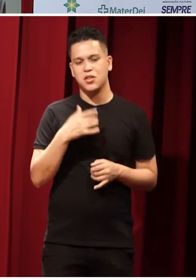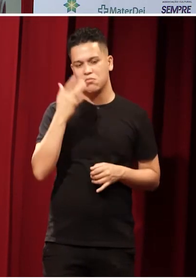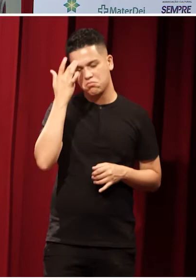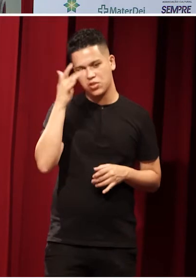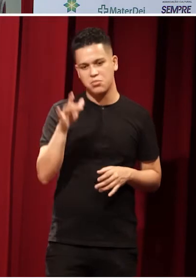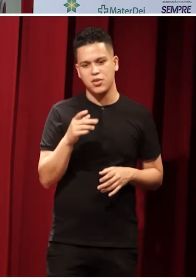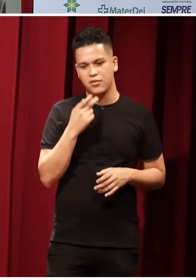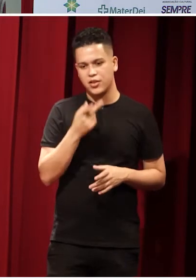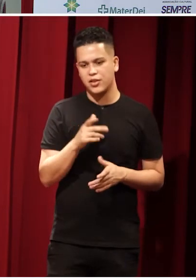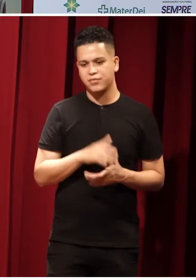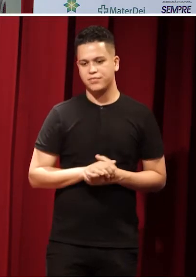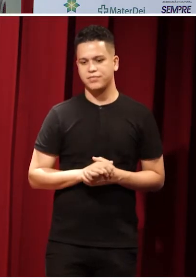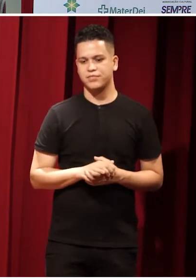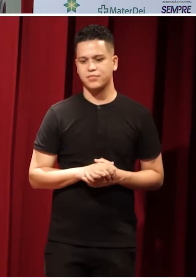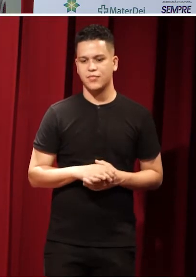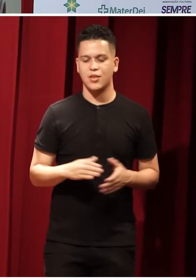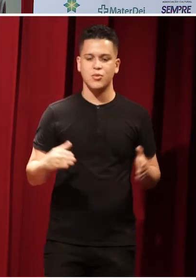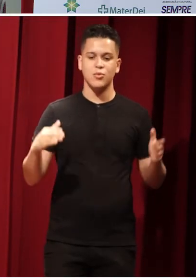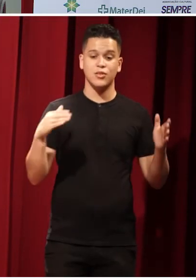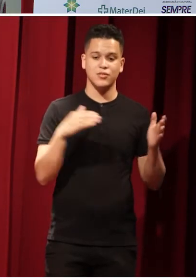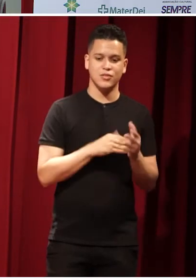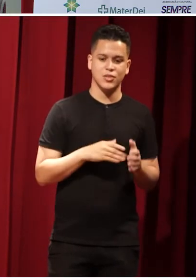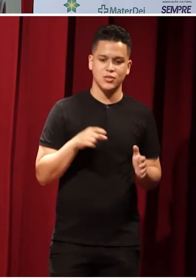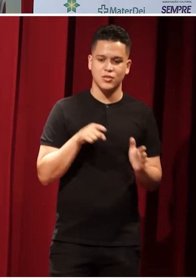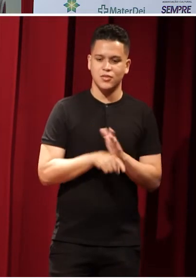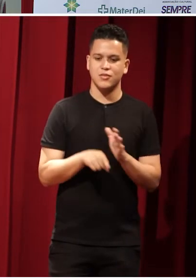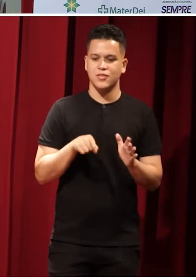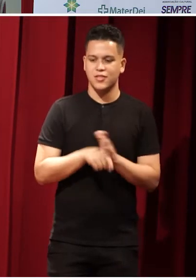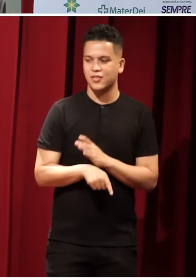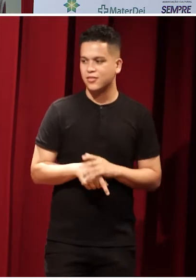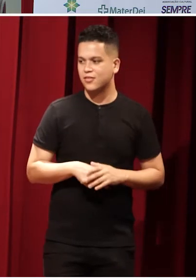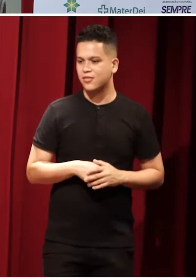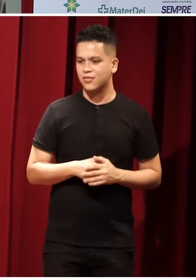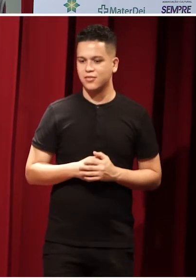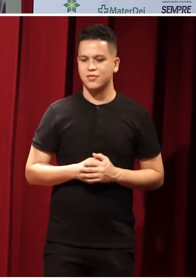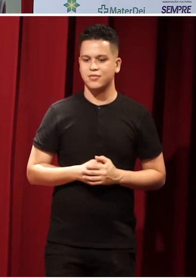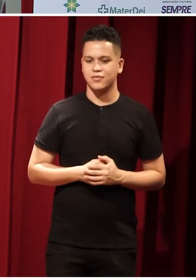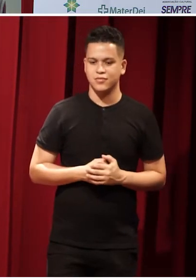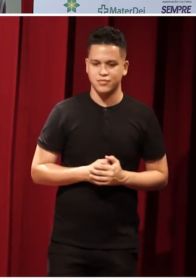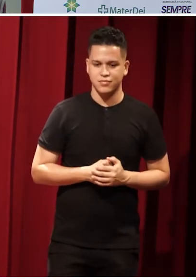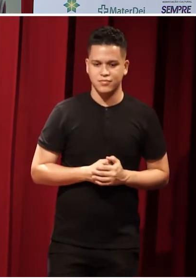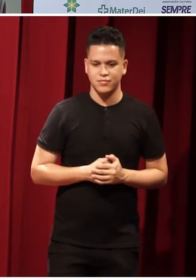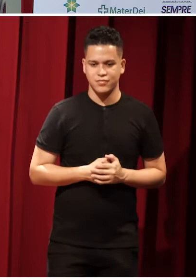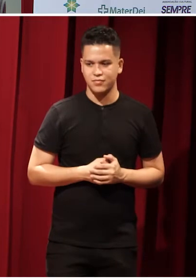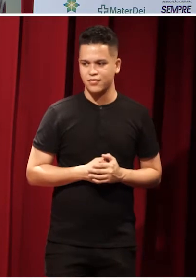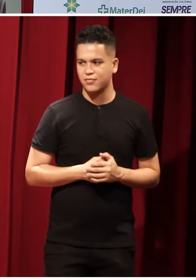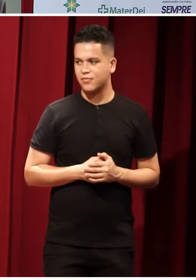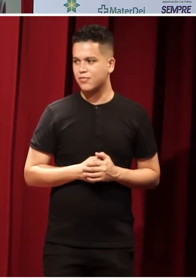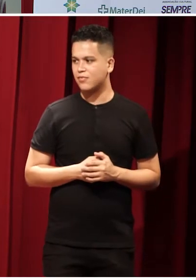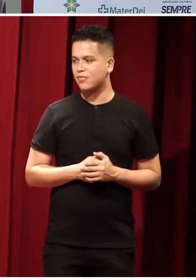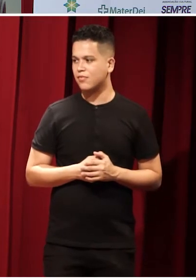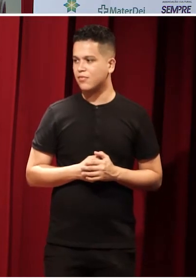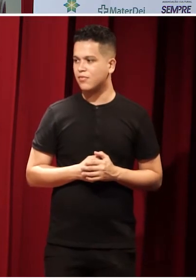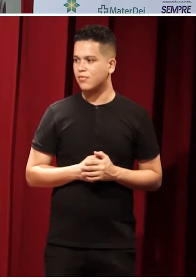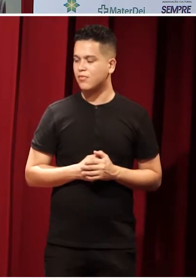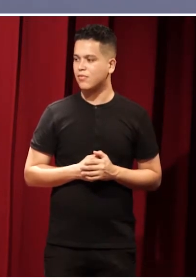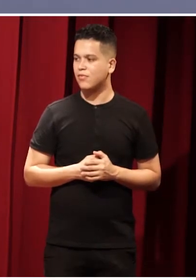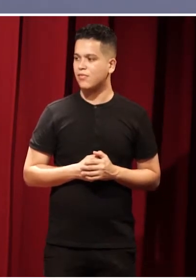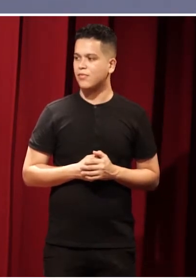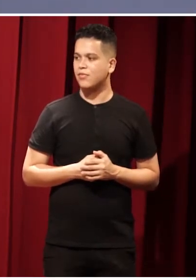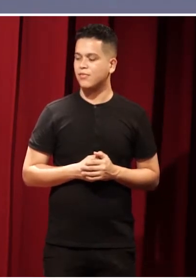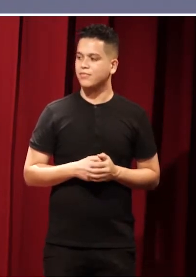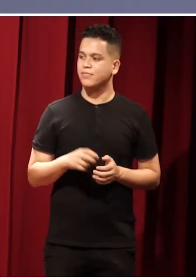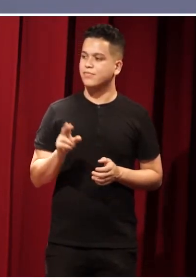Surgiu mais uma última pergunta aqui. Como meu coração é mole, vamos fazer mais uma, sendo a última, tá? Primeiro você, como é que você chama? Boa tarde. Meu nome é